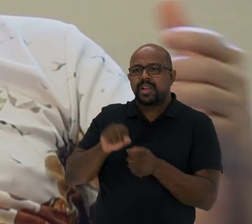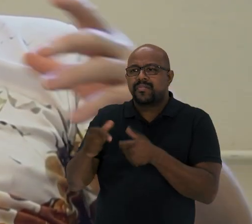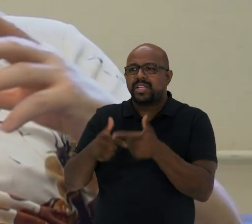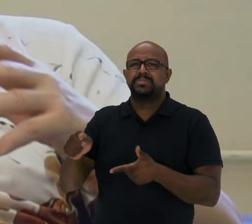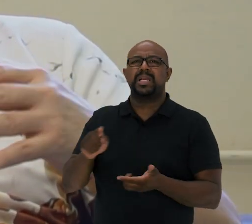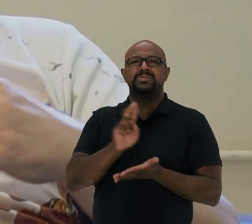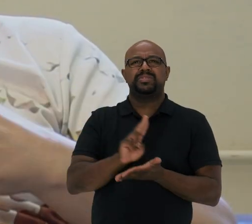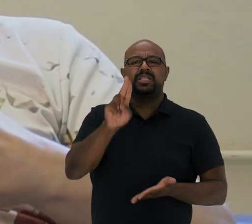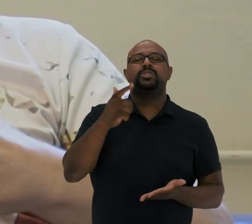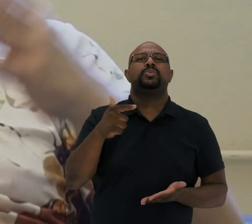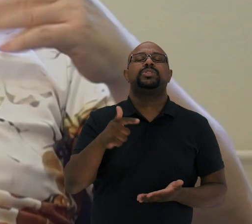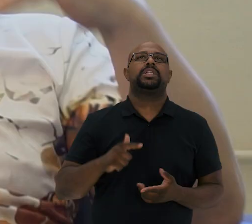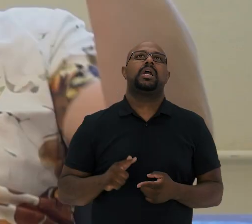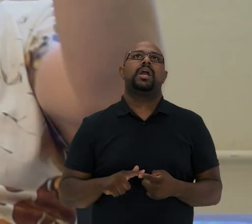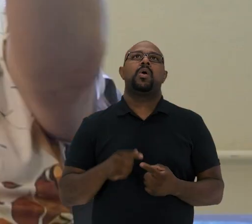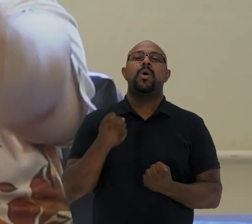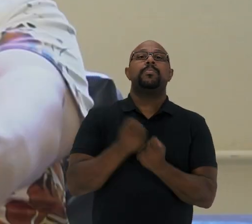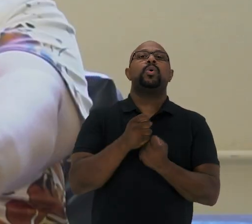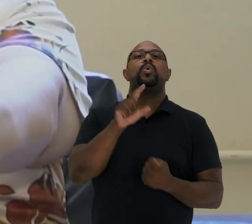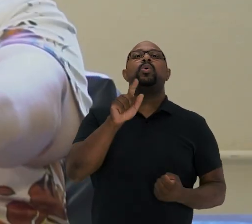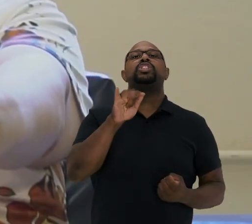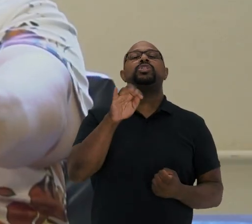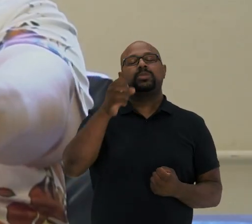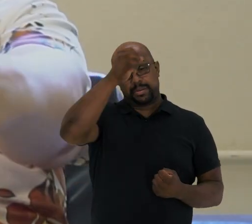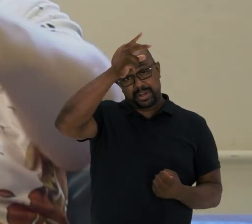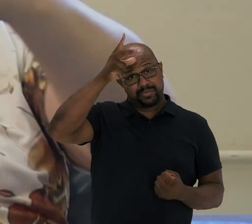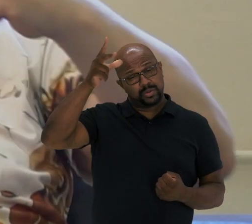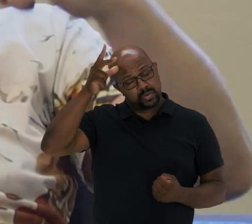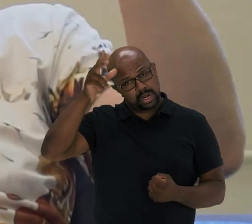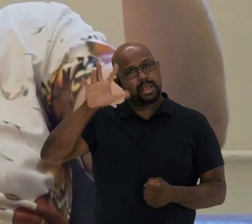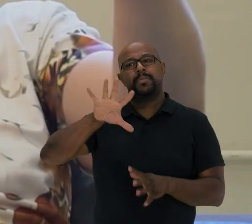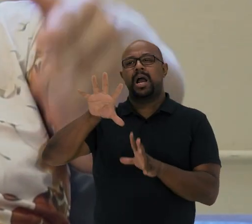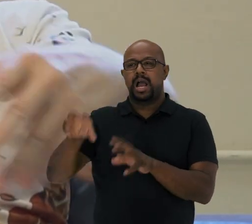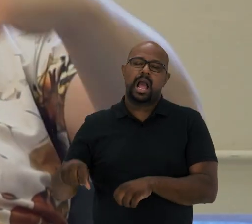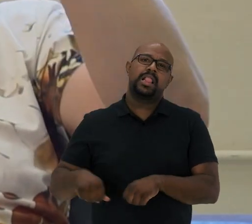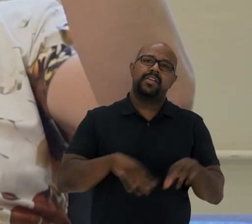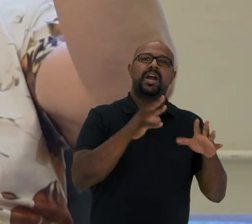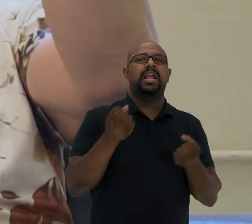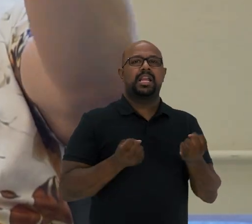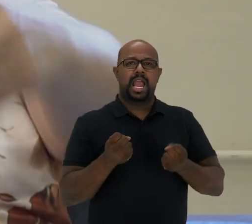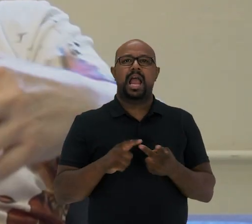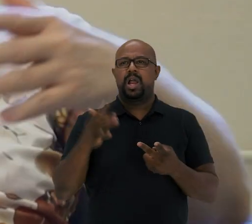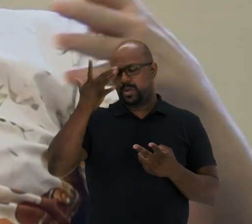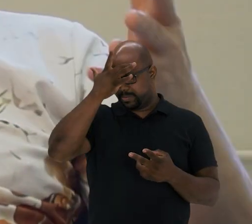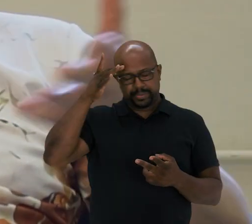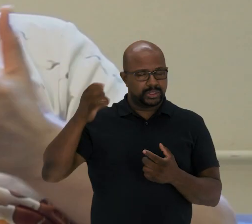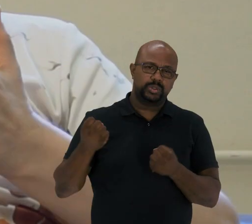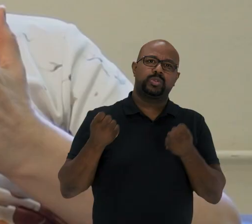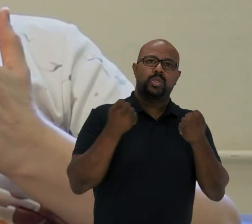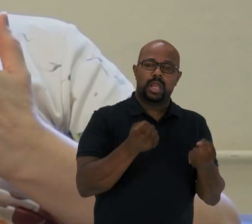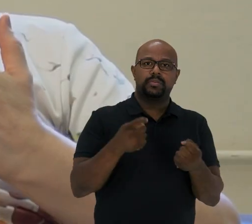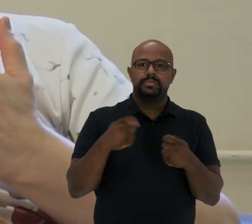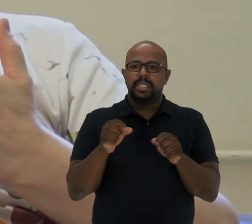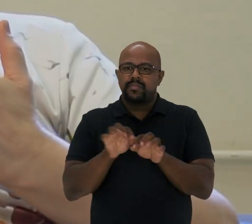fazer aquilo lá, mas a universidade não tinha, por exemplo, o apoio logístico da prefeitura para conseguir levar carros, para conseguir levar pessoas. Porque tu